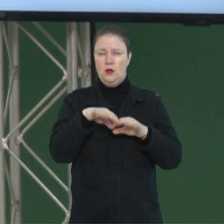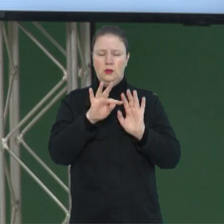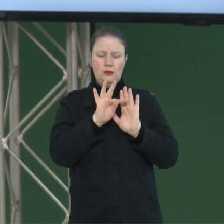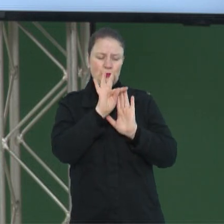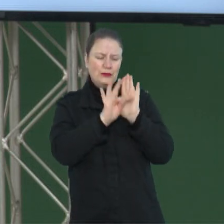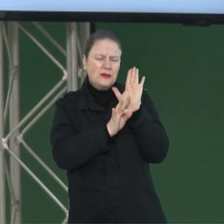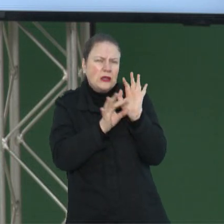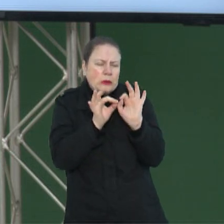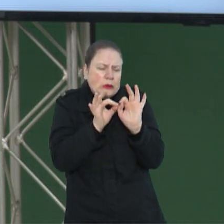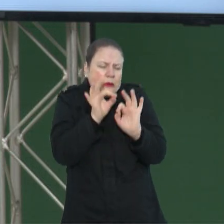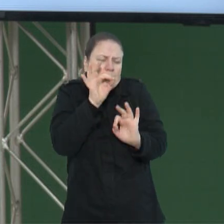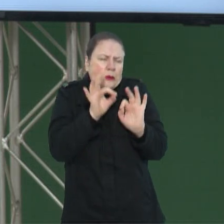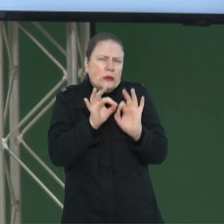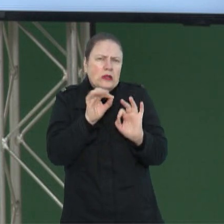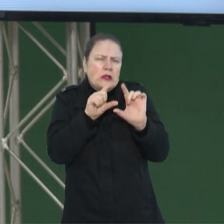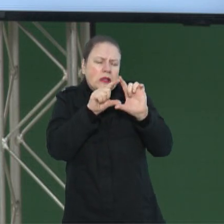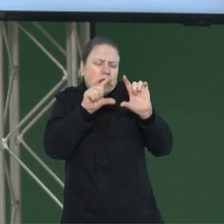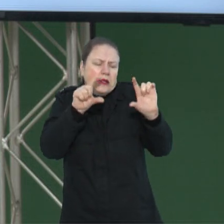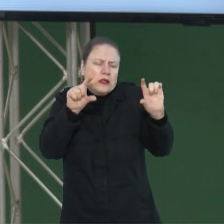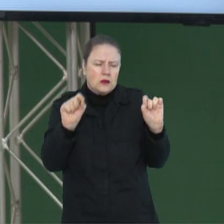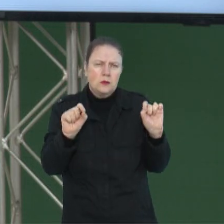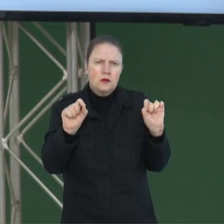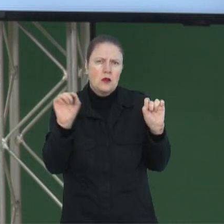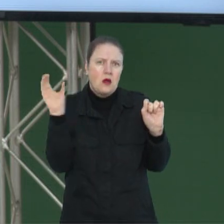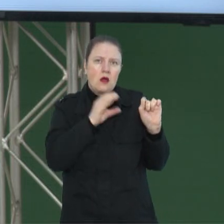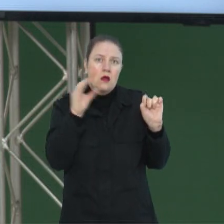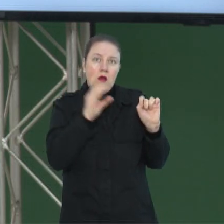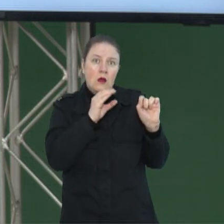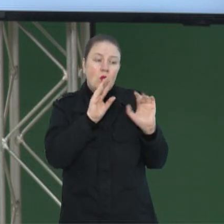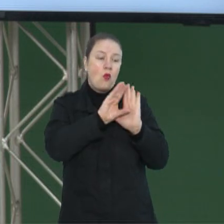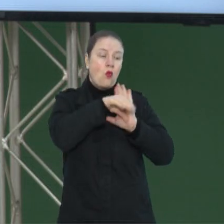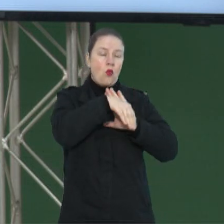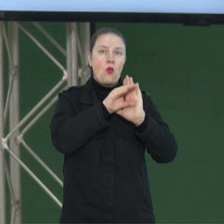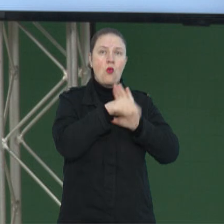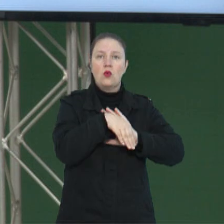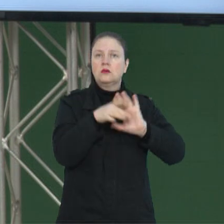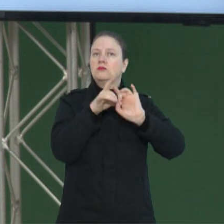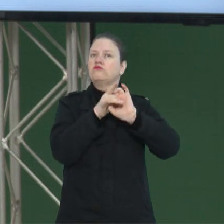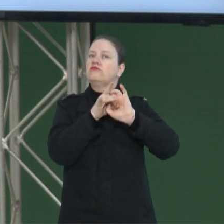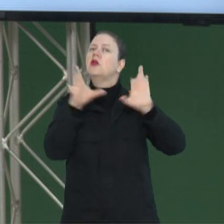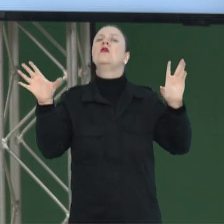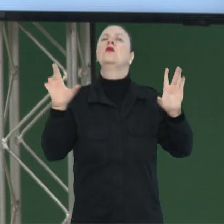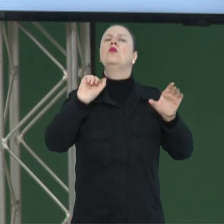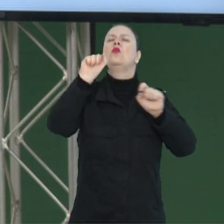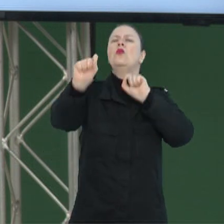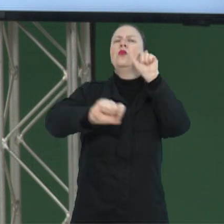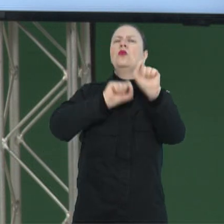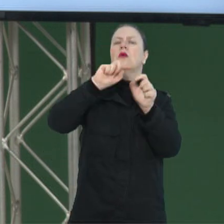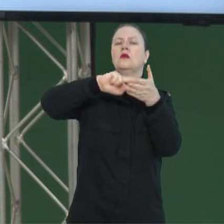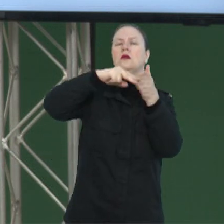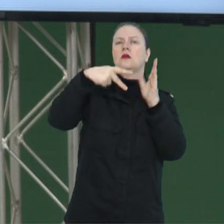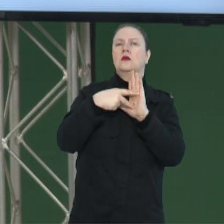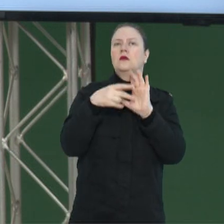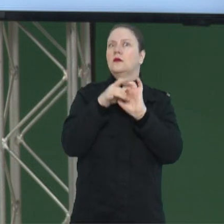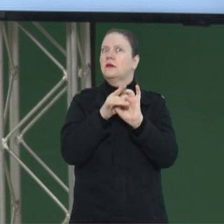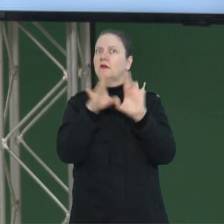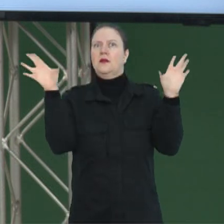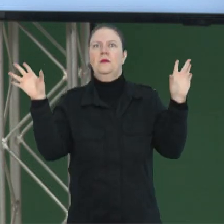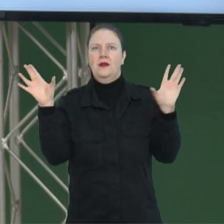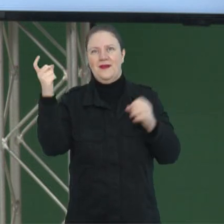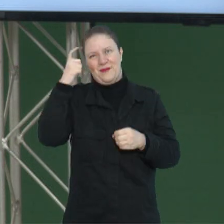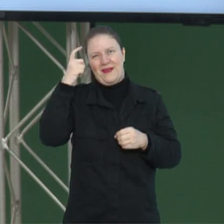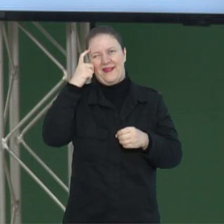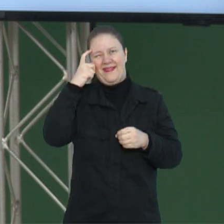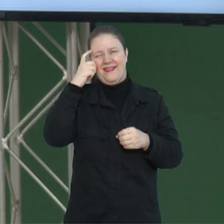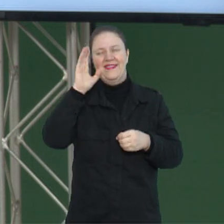texto, um parágrafo, tá? Explicando o conceito de liberdade. O que é ser livre para você? O que é liberdade para você? Pensa aí e a